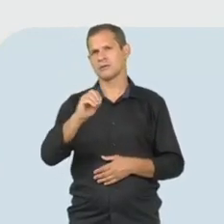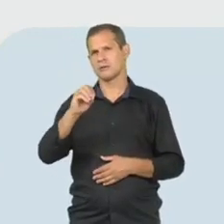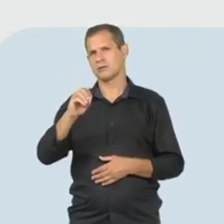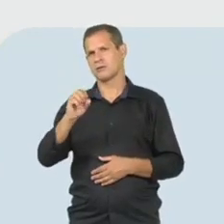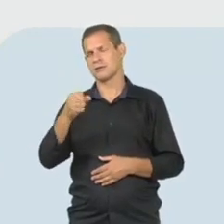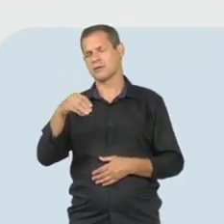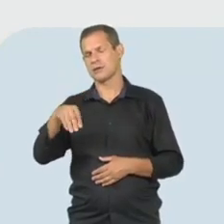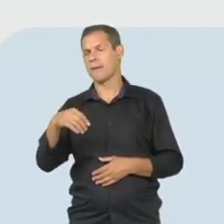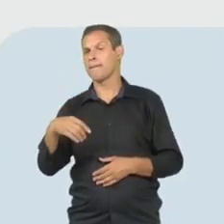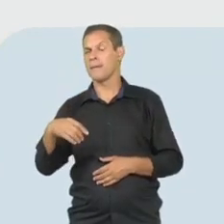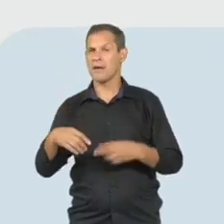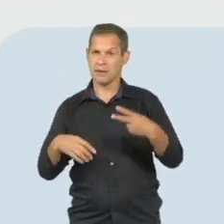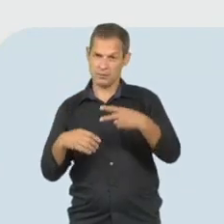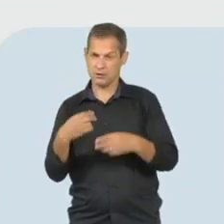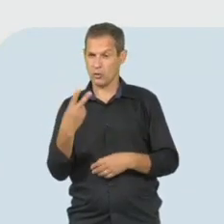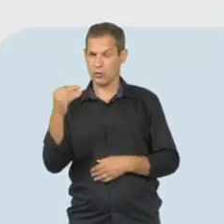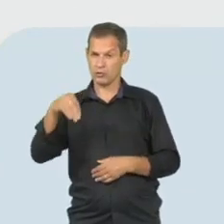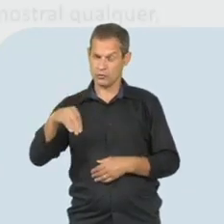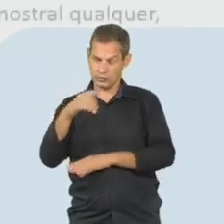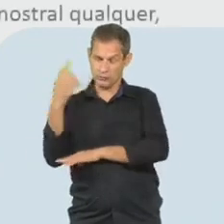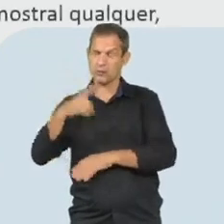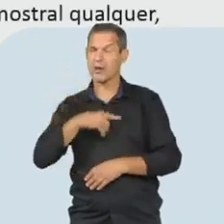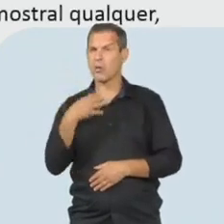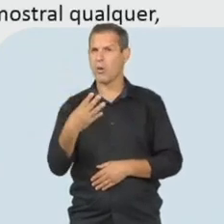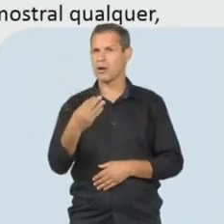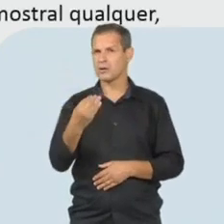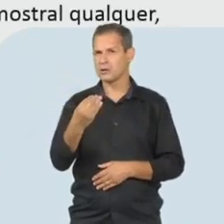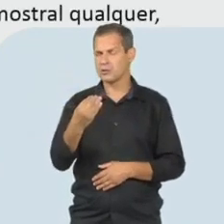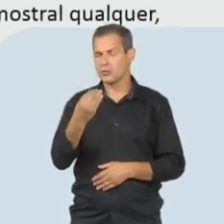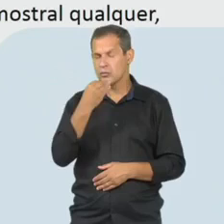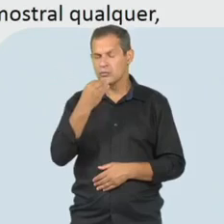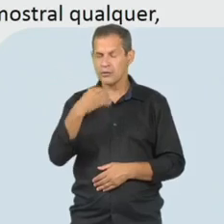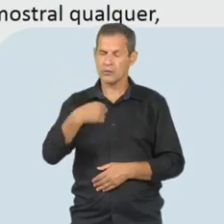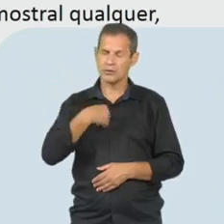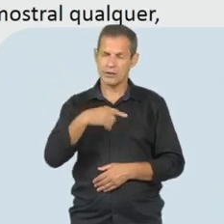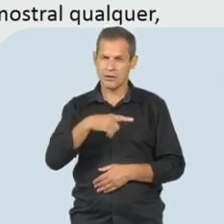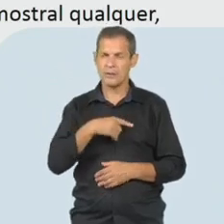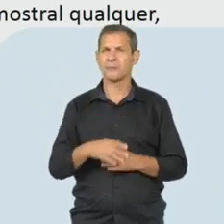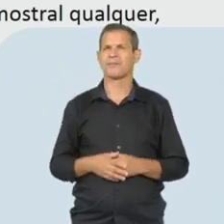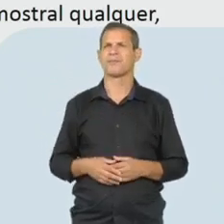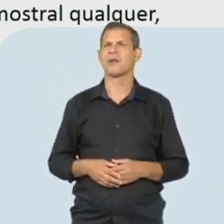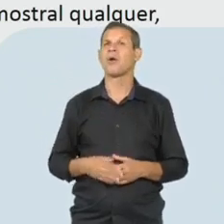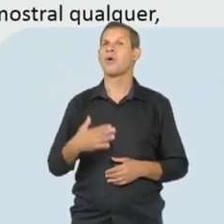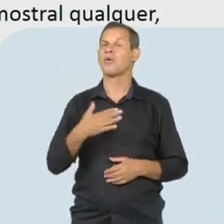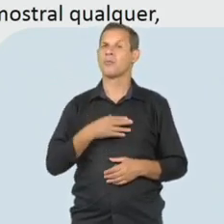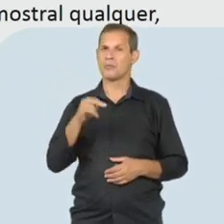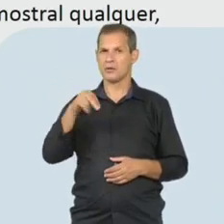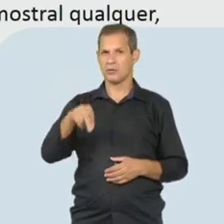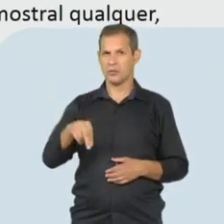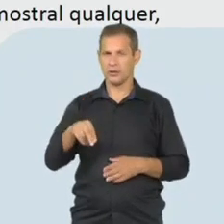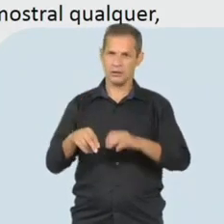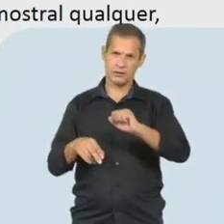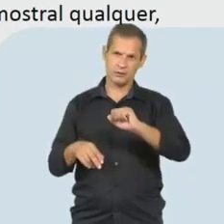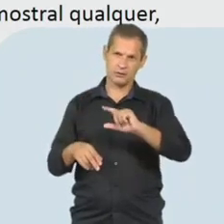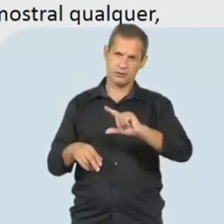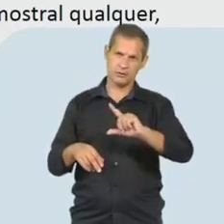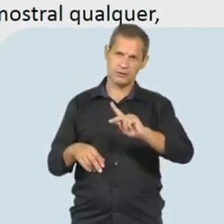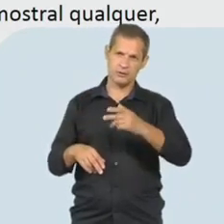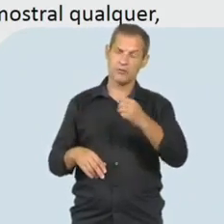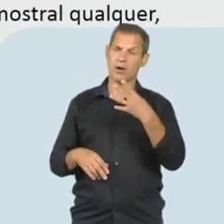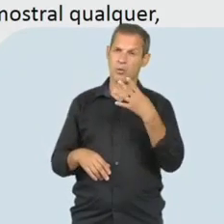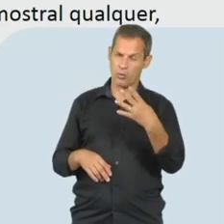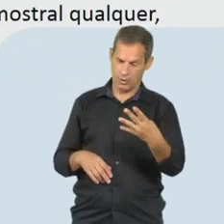que 2 metros. Então, eu tenho 4 possibilidades. E aí eu venho para cá, eu tenho aqui o meu N-alfa, que seria 4, que